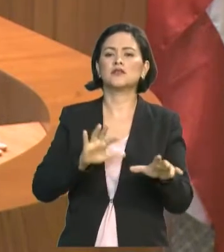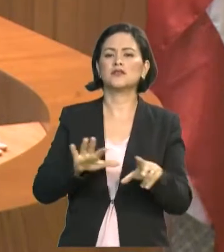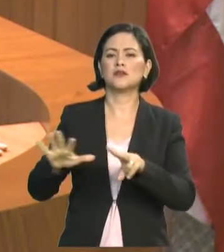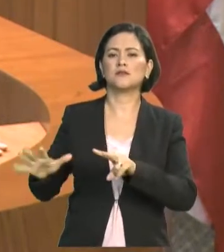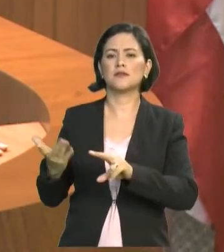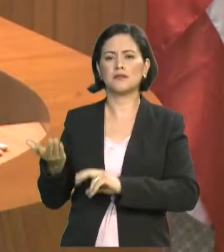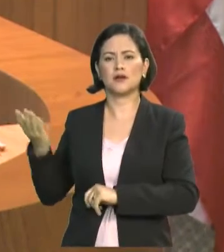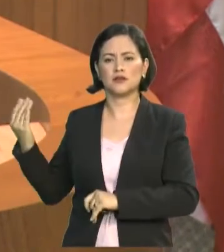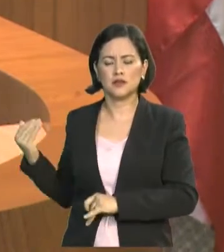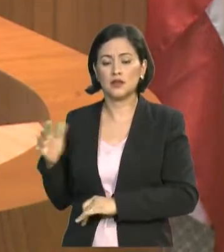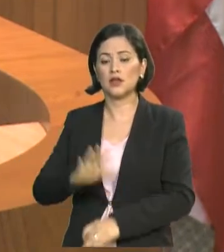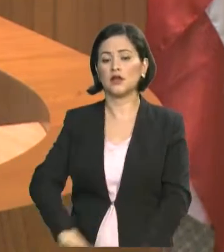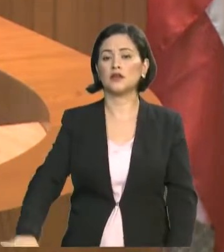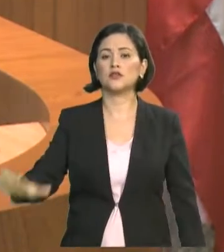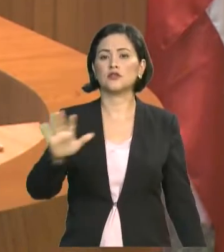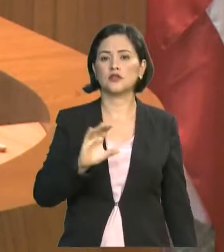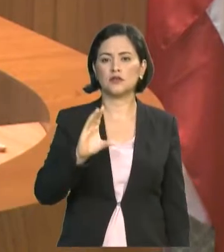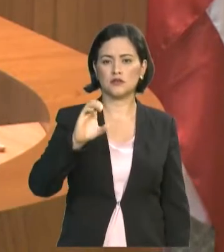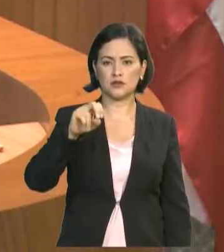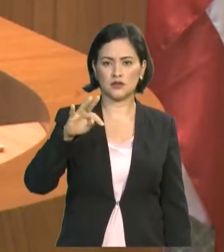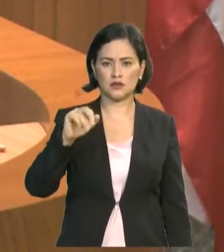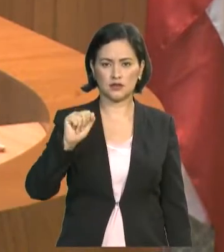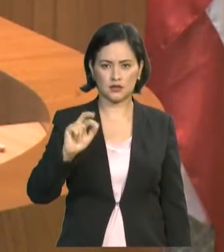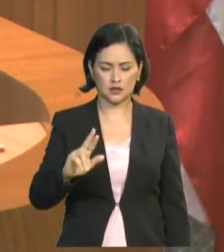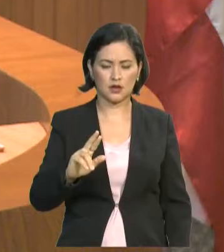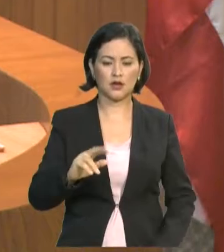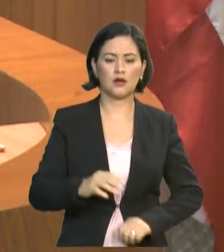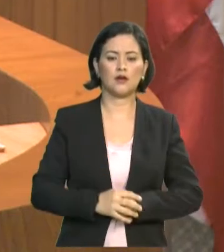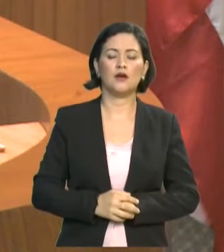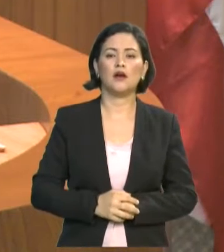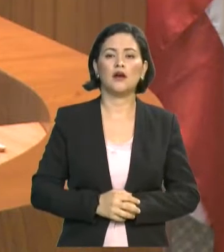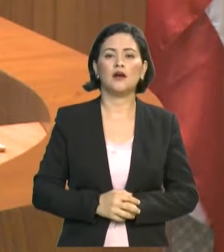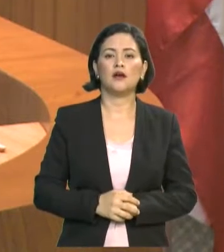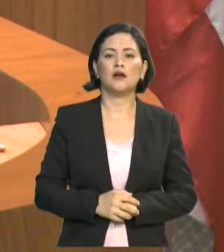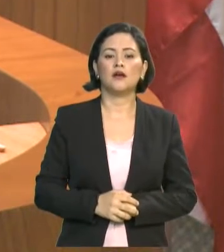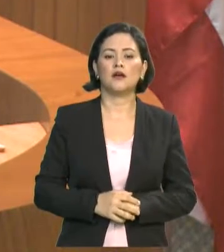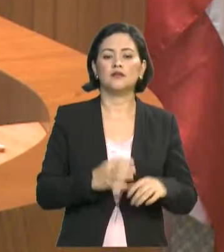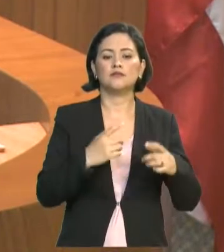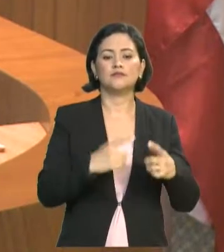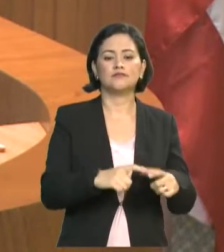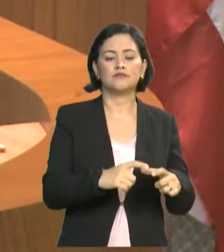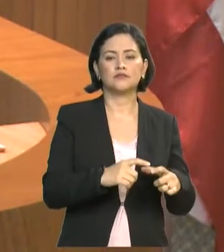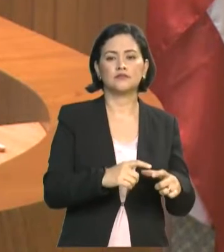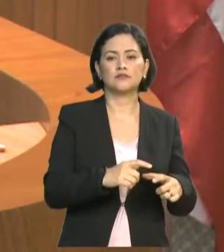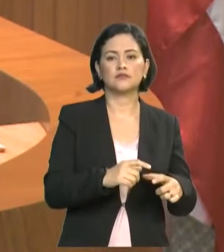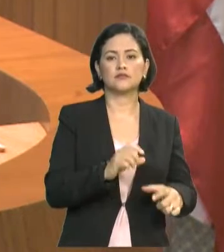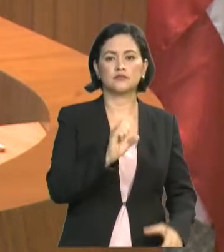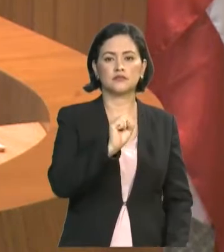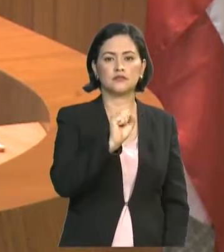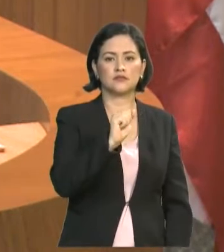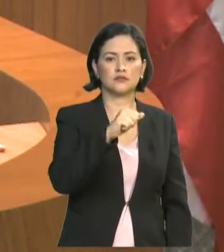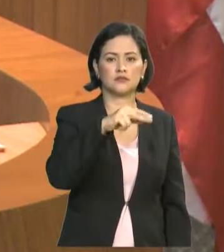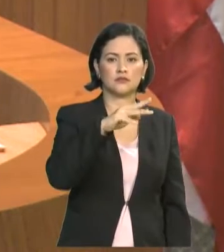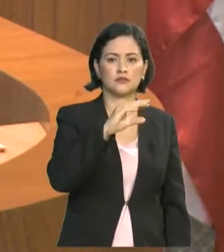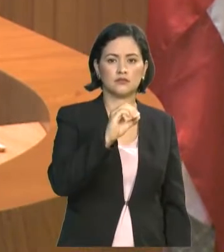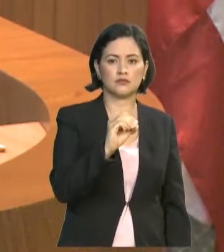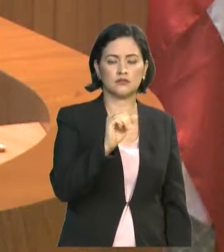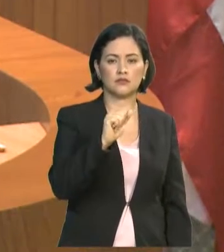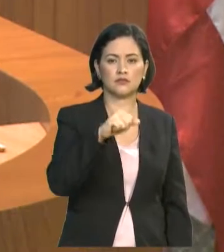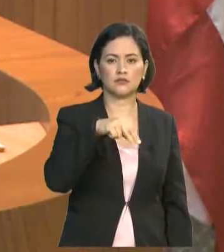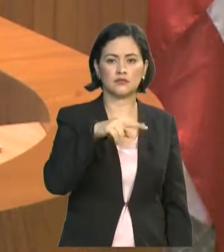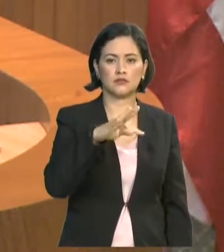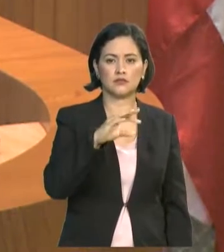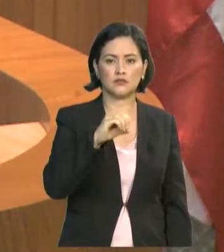vizinho à minha querida Santo Antônio dos Lopes. Tive um encontro muito importante